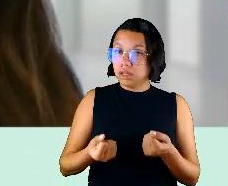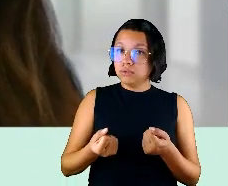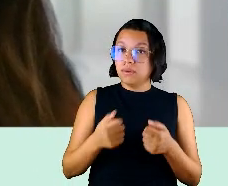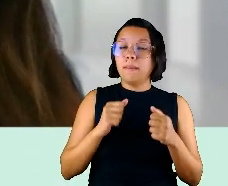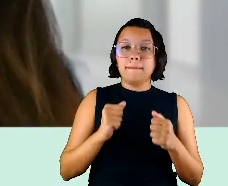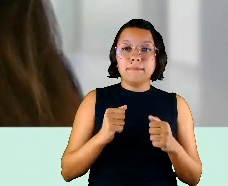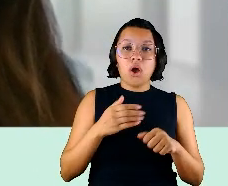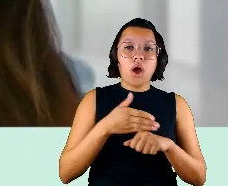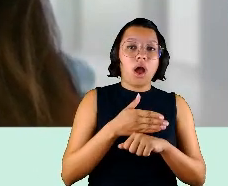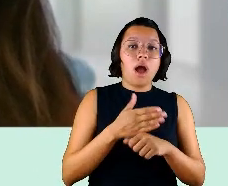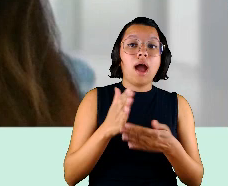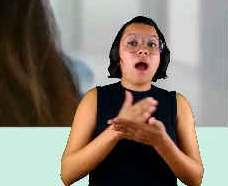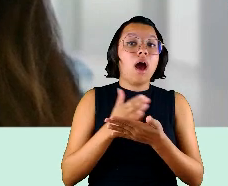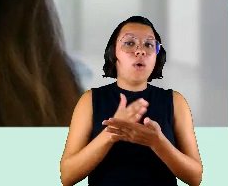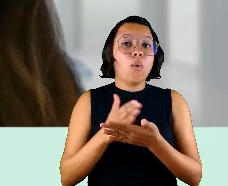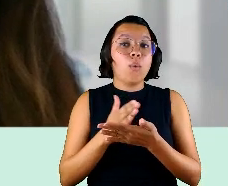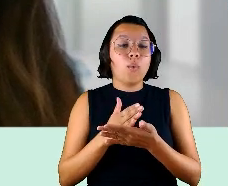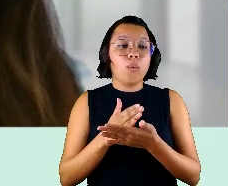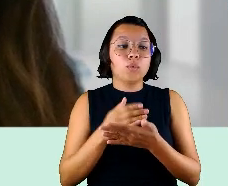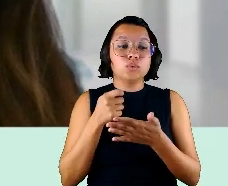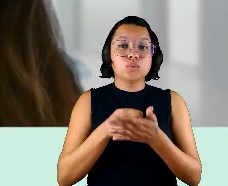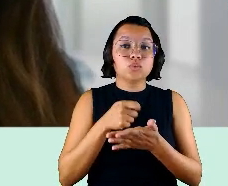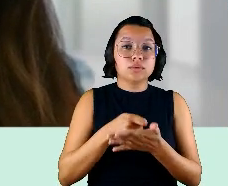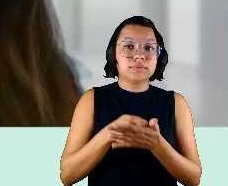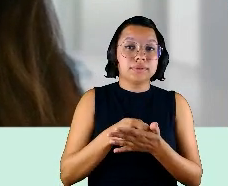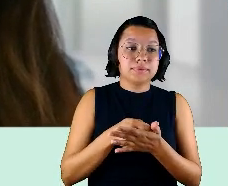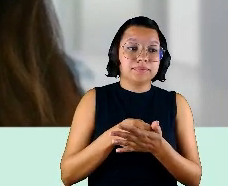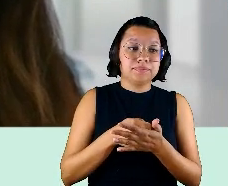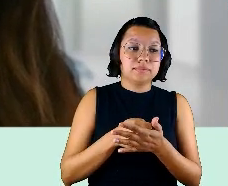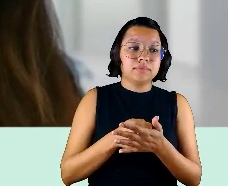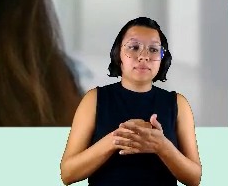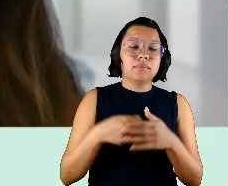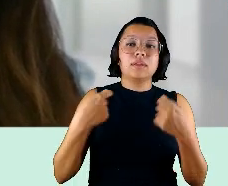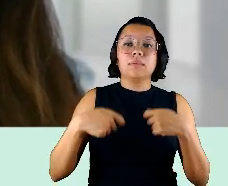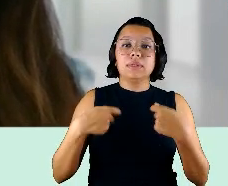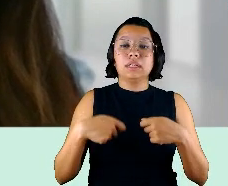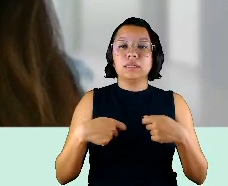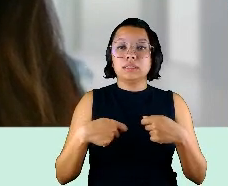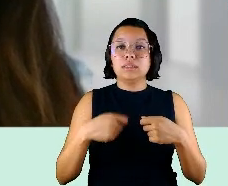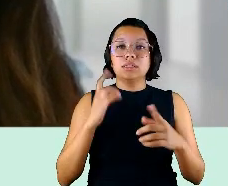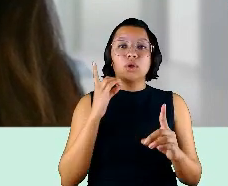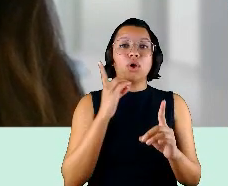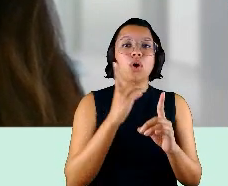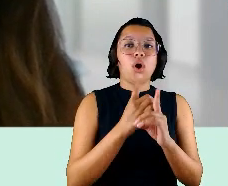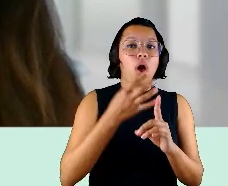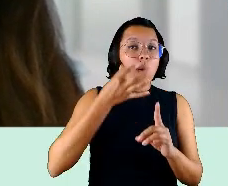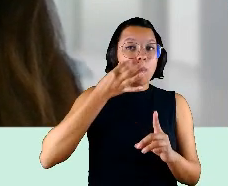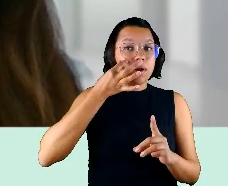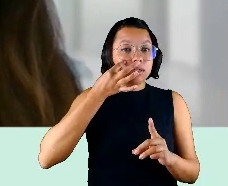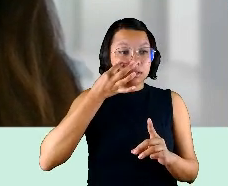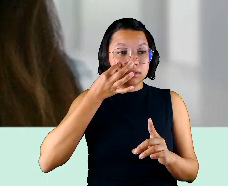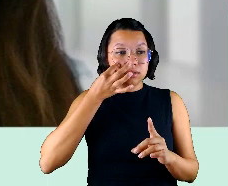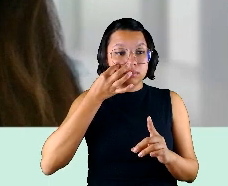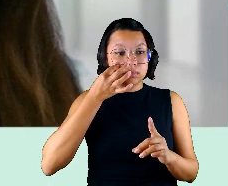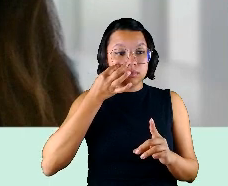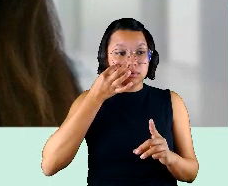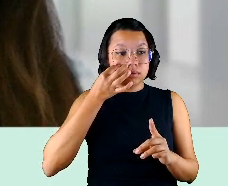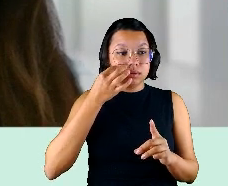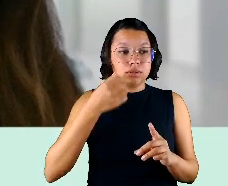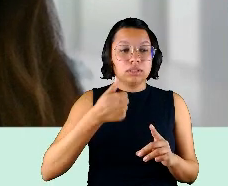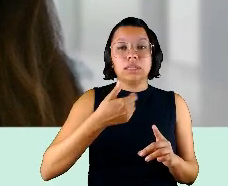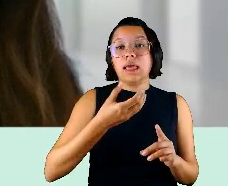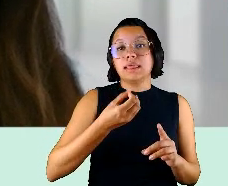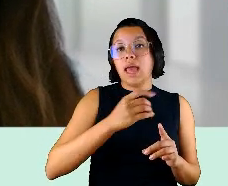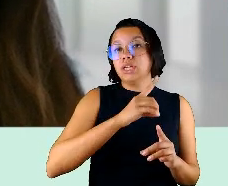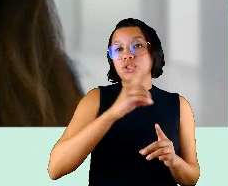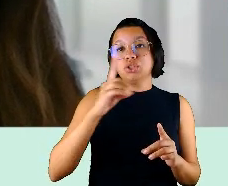entrar. Alguns dos deveres. Ele tem que comparecer presencialmente ao menos 10